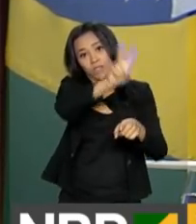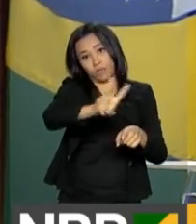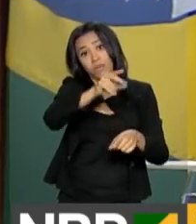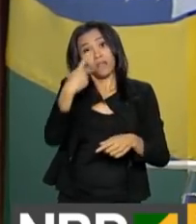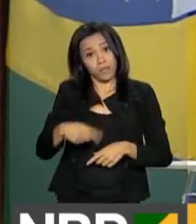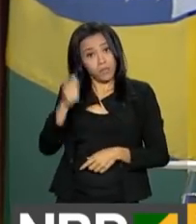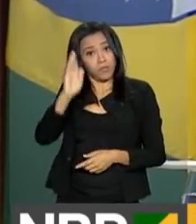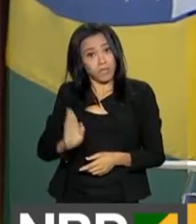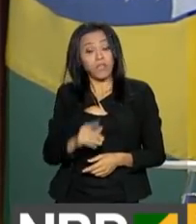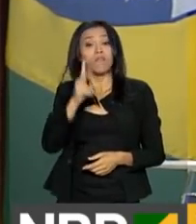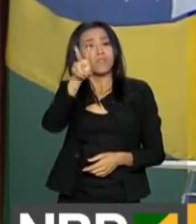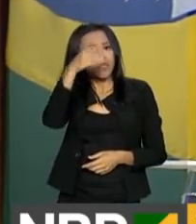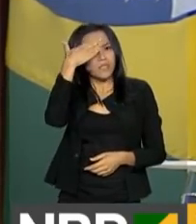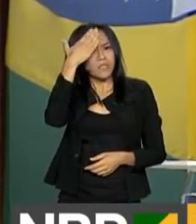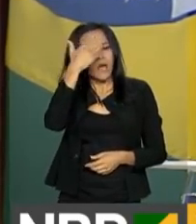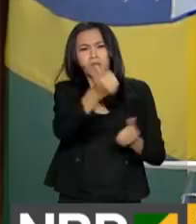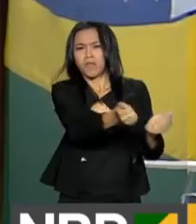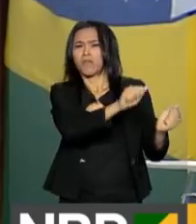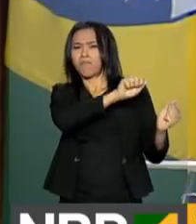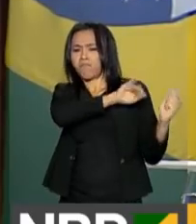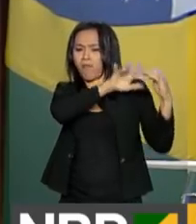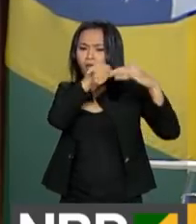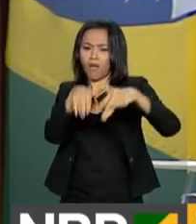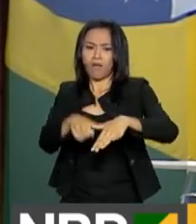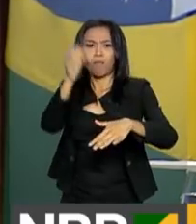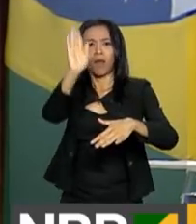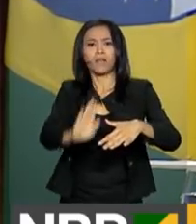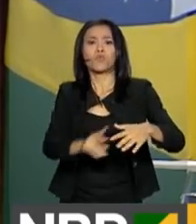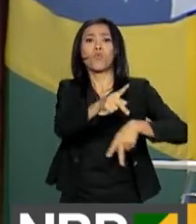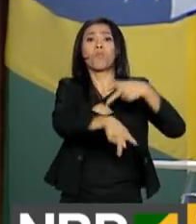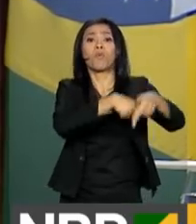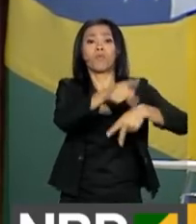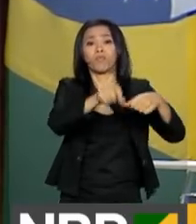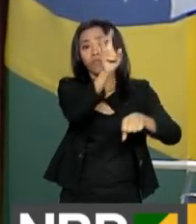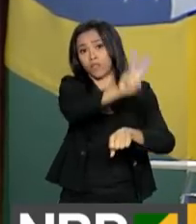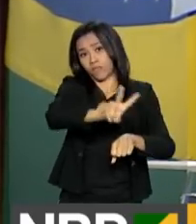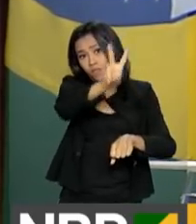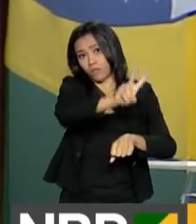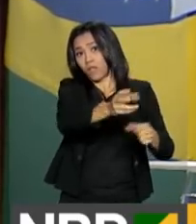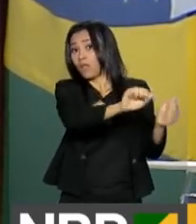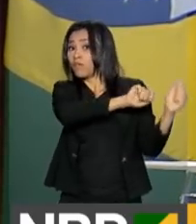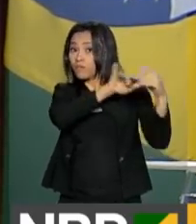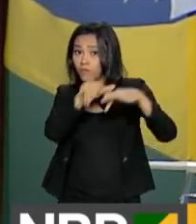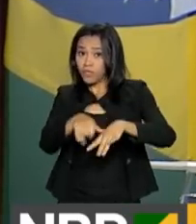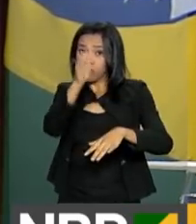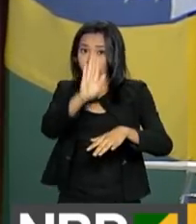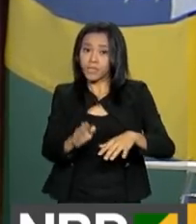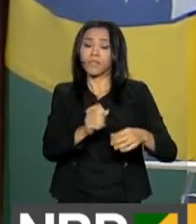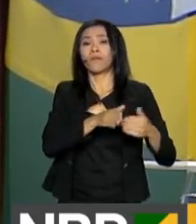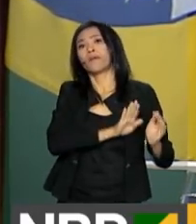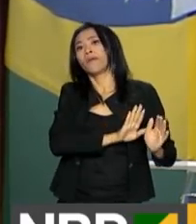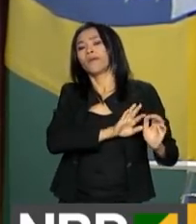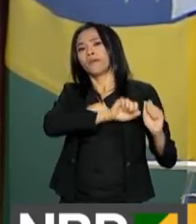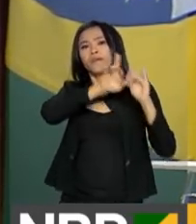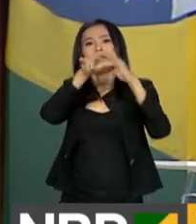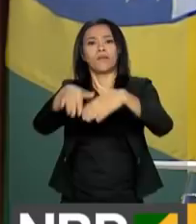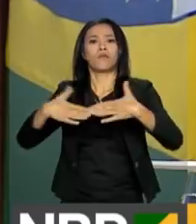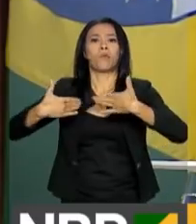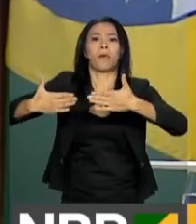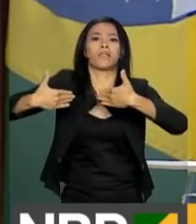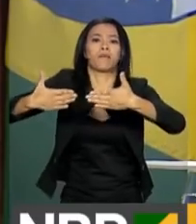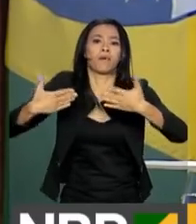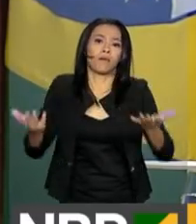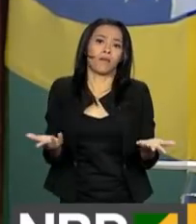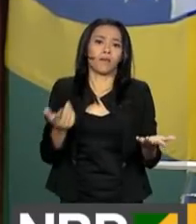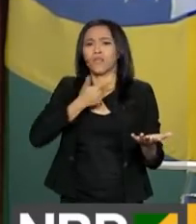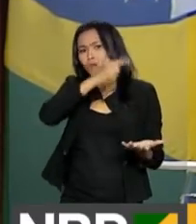refugiados venezuelanos que vieram pra cá foram pra colômbia foram panamá foram para vários outros estados então nós